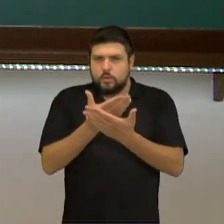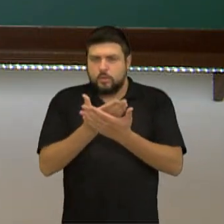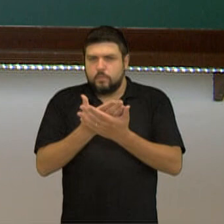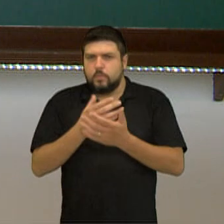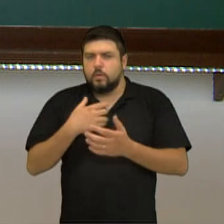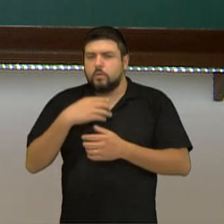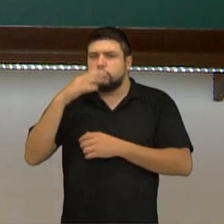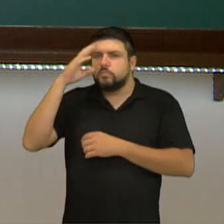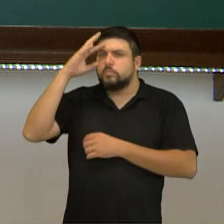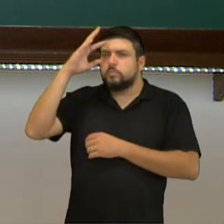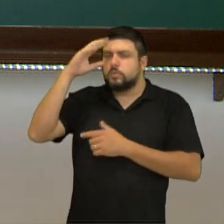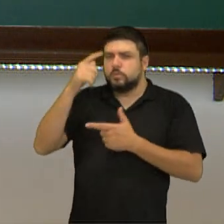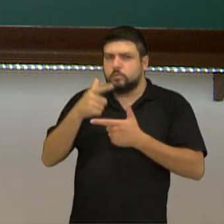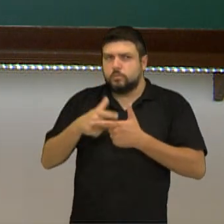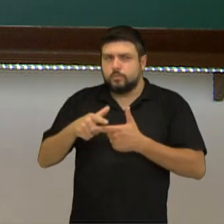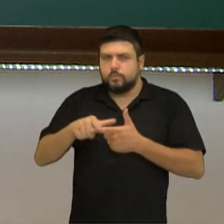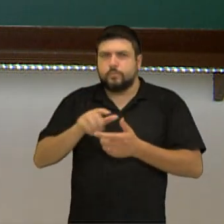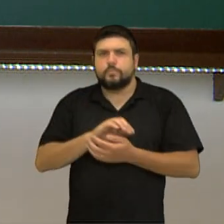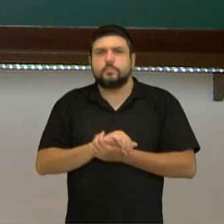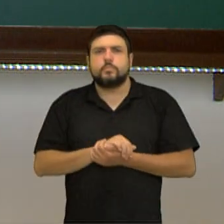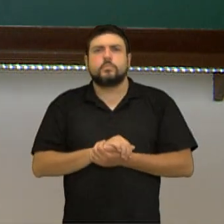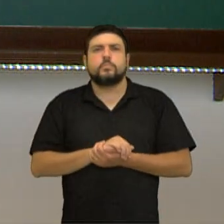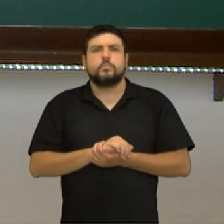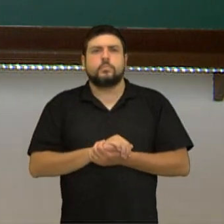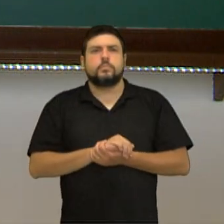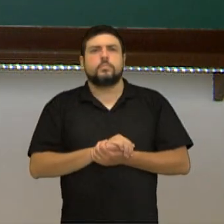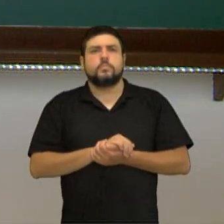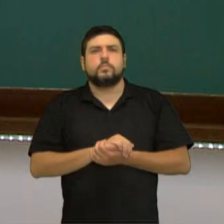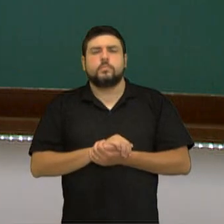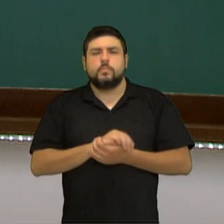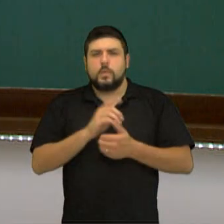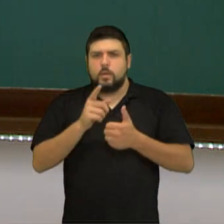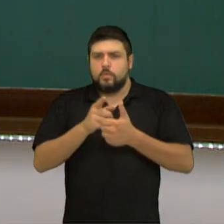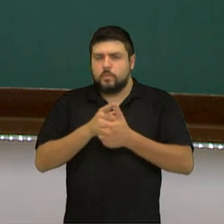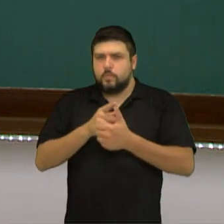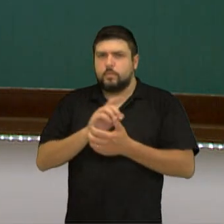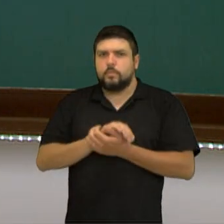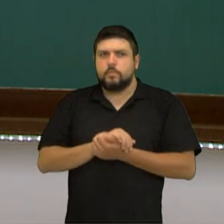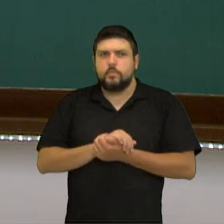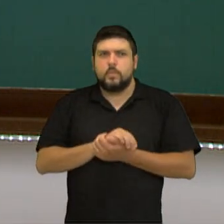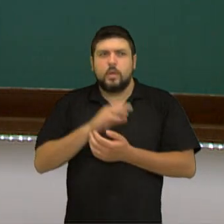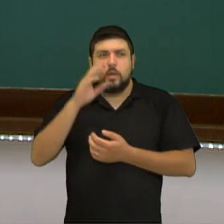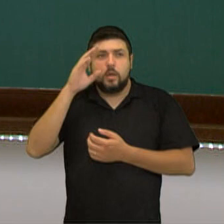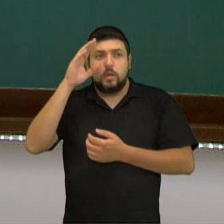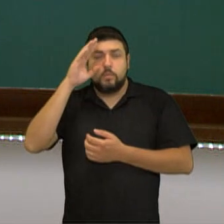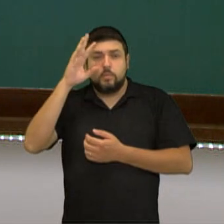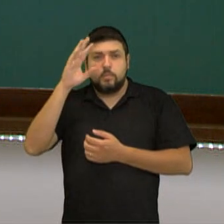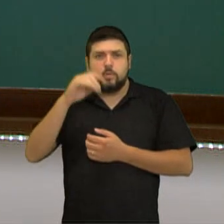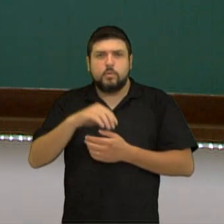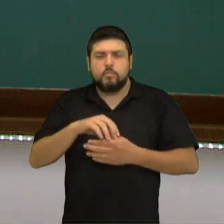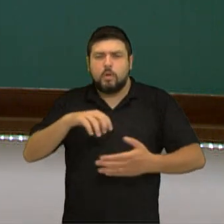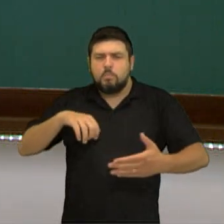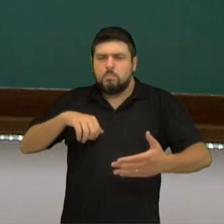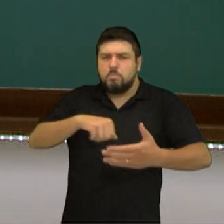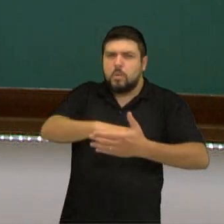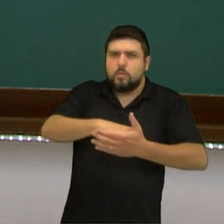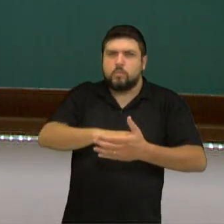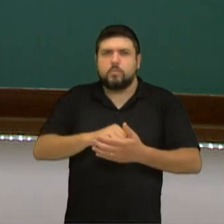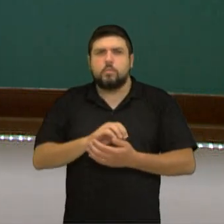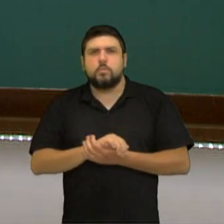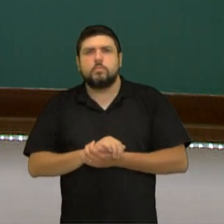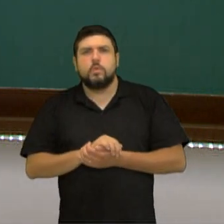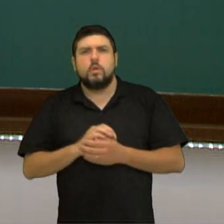problematização. Diz o seguinte: primeiro, suponha duas colisões. Na primeira, um carro